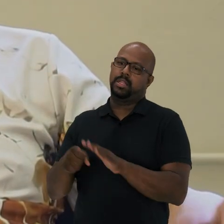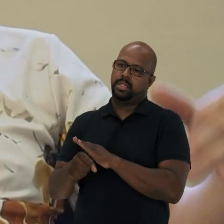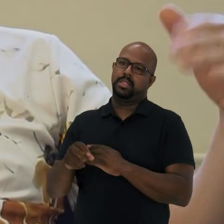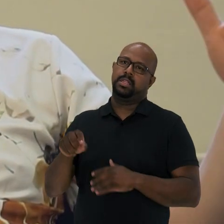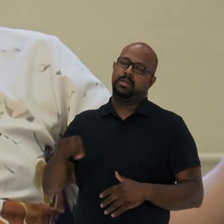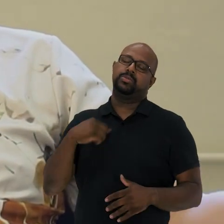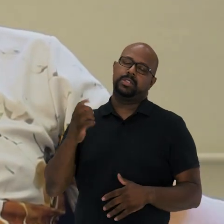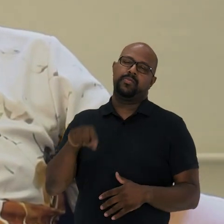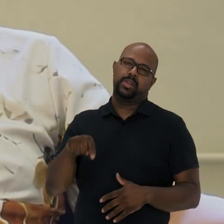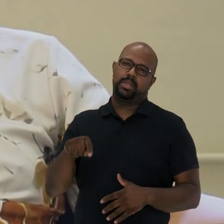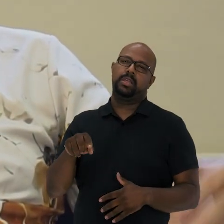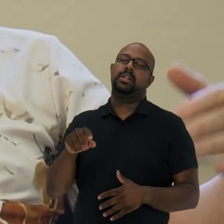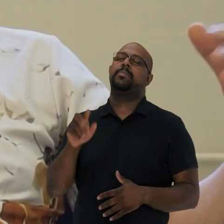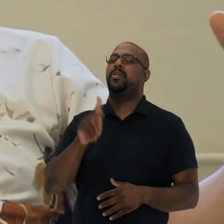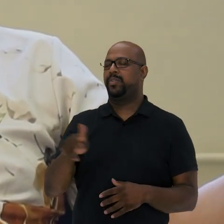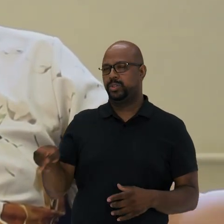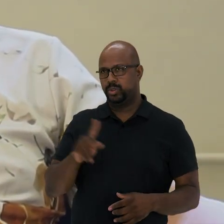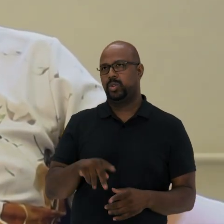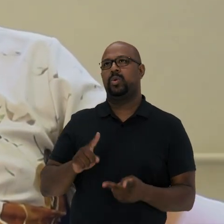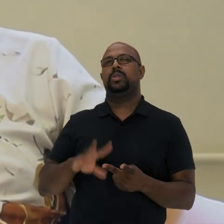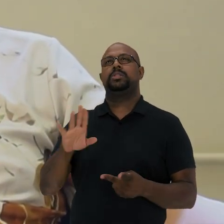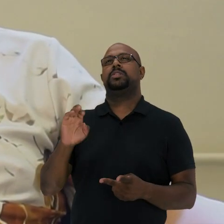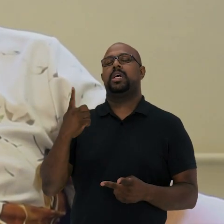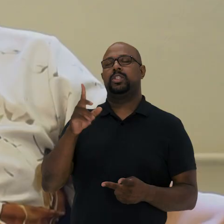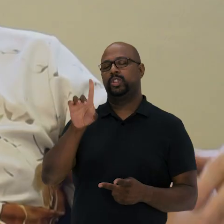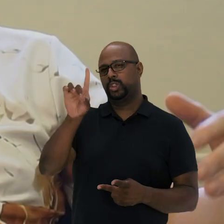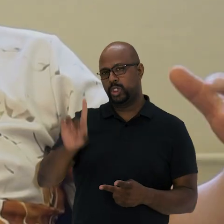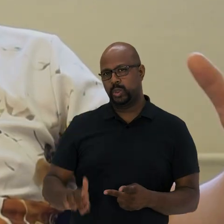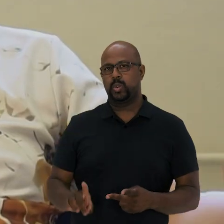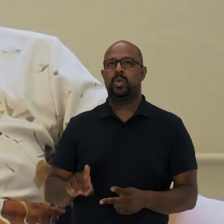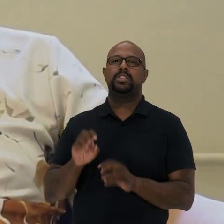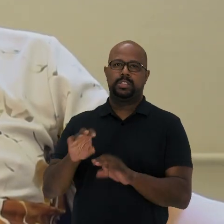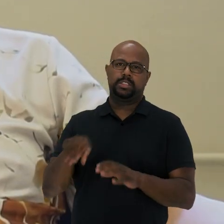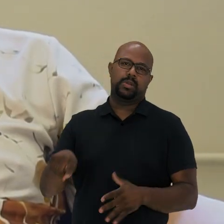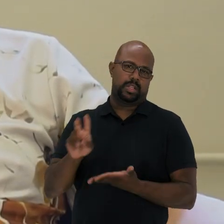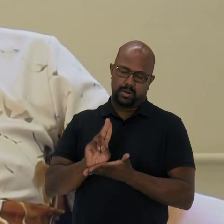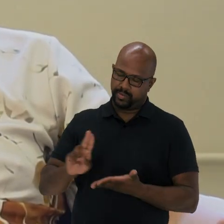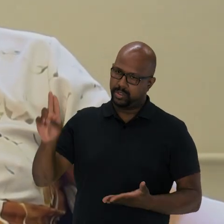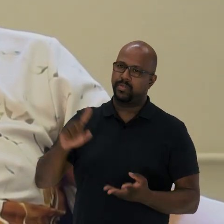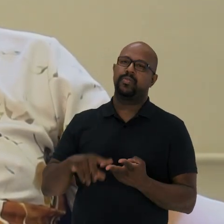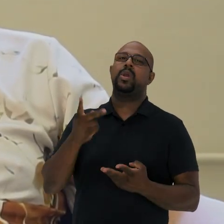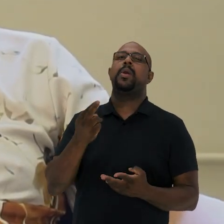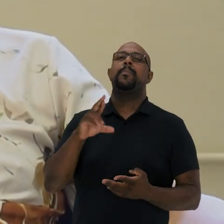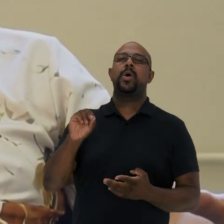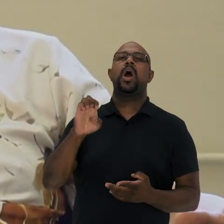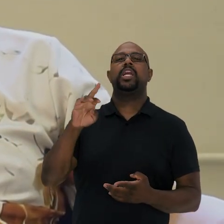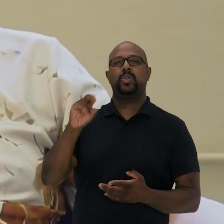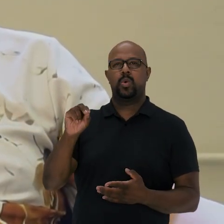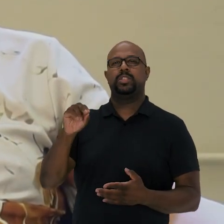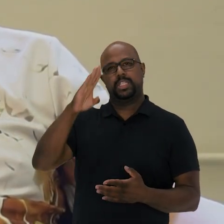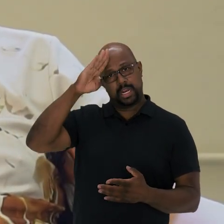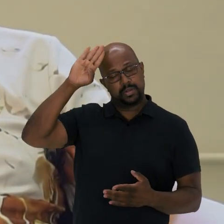estou aqui. Já fui professor, já fui diretor de ensino da universidade, eu fui pró-reitor de graduação e